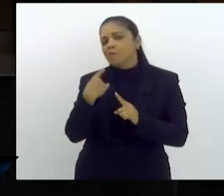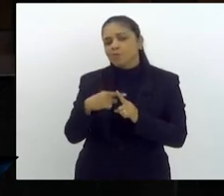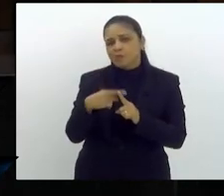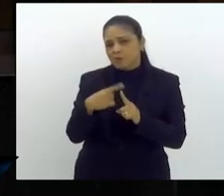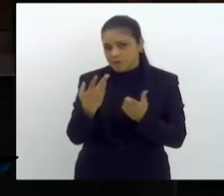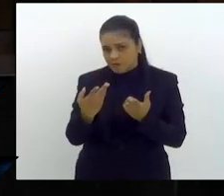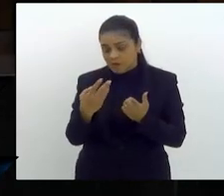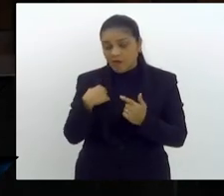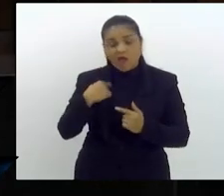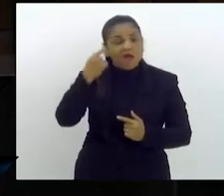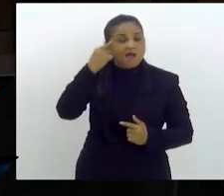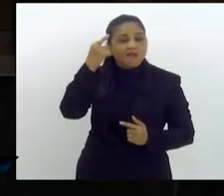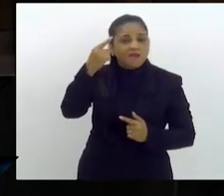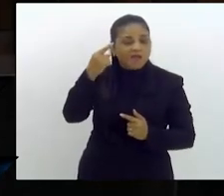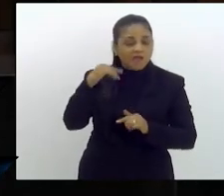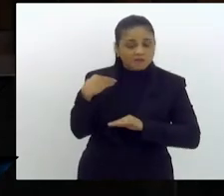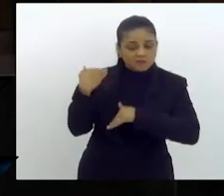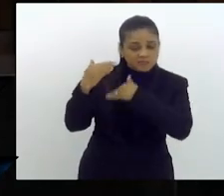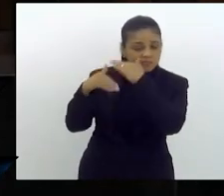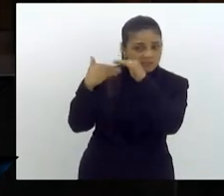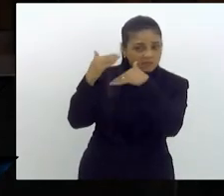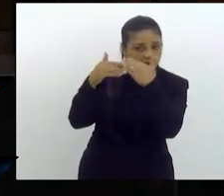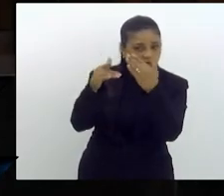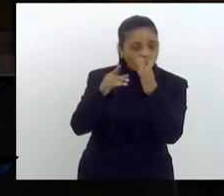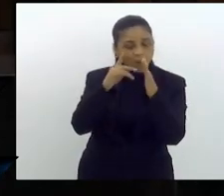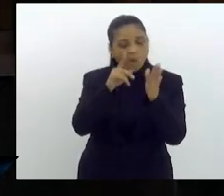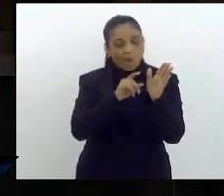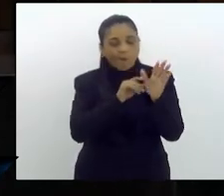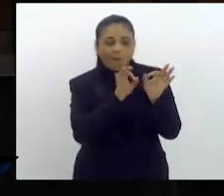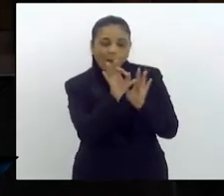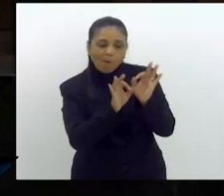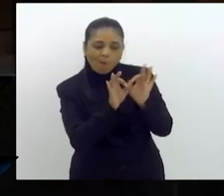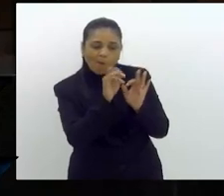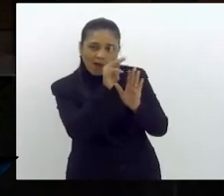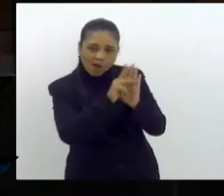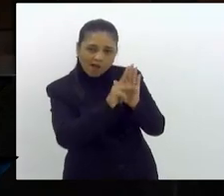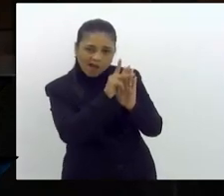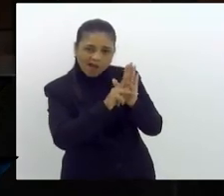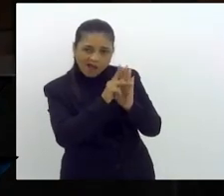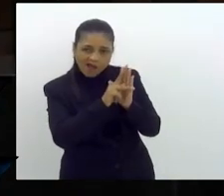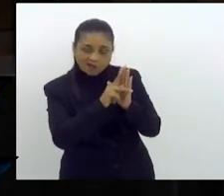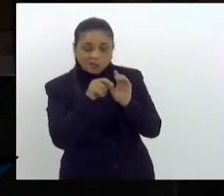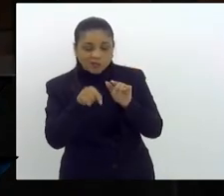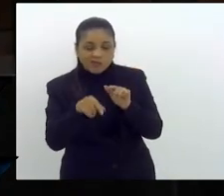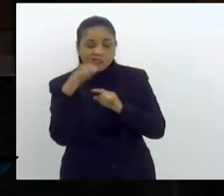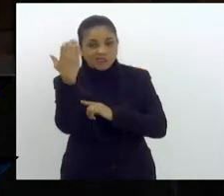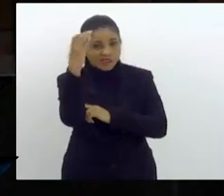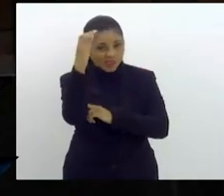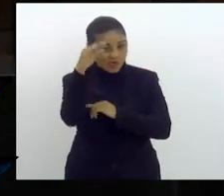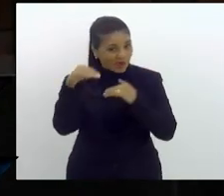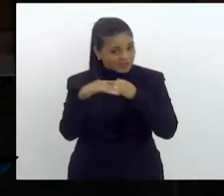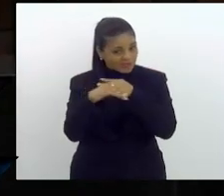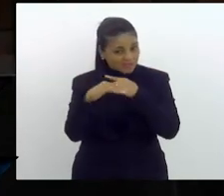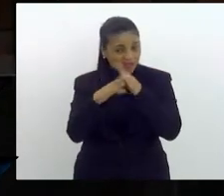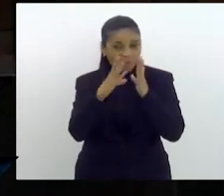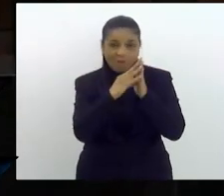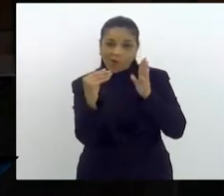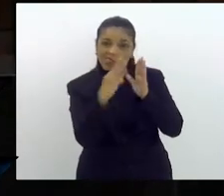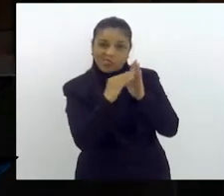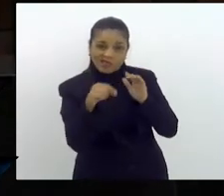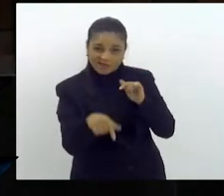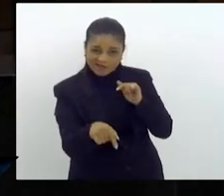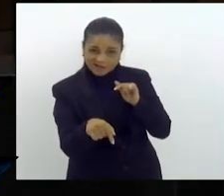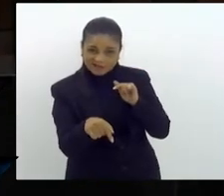ideia é desenvolver um plano de ação tirar de Niterói um laboratório onde no final desse